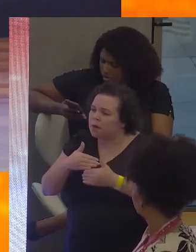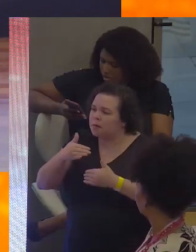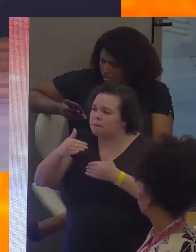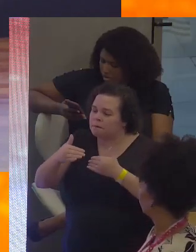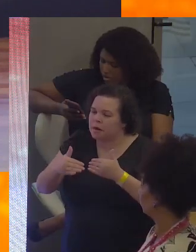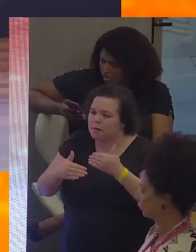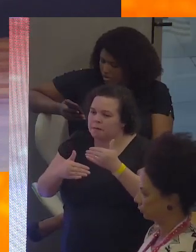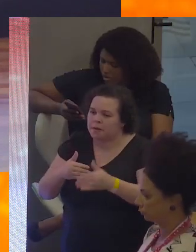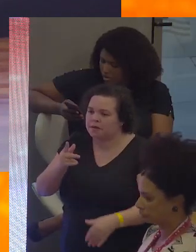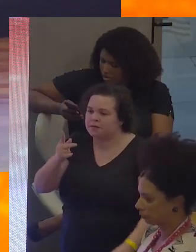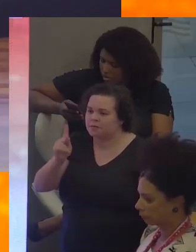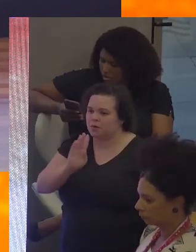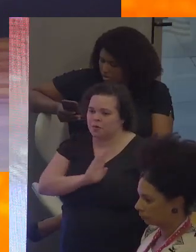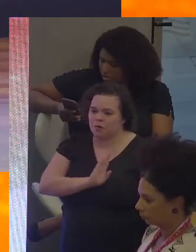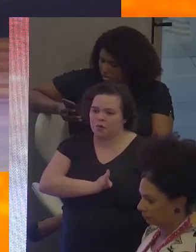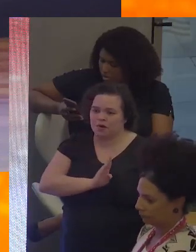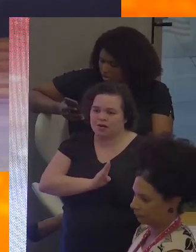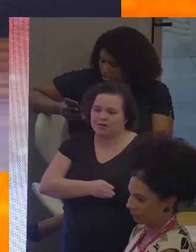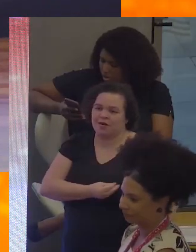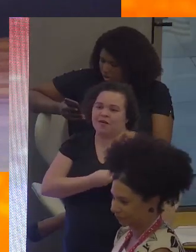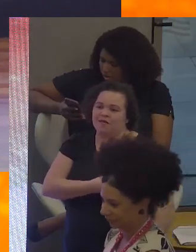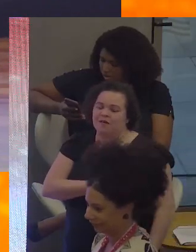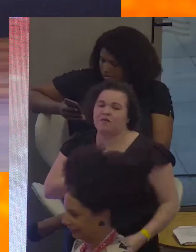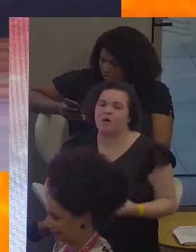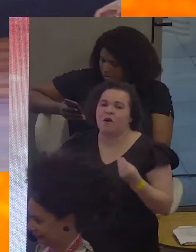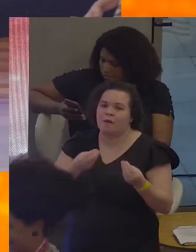coração sobrevive?